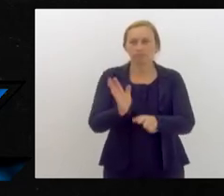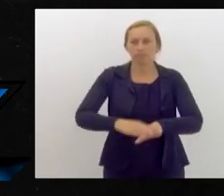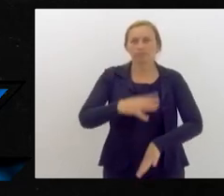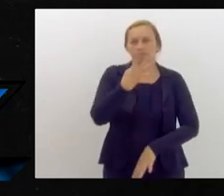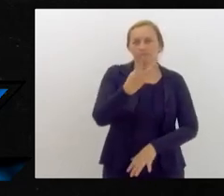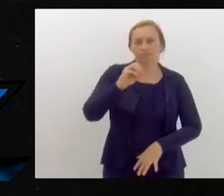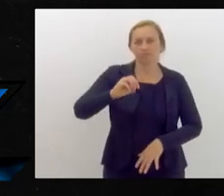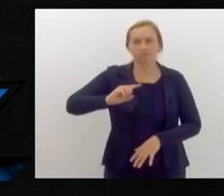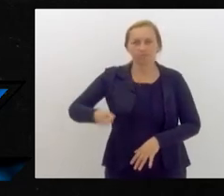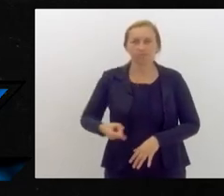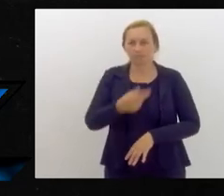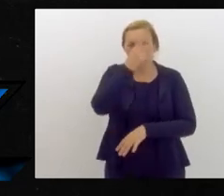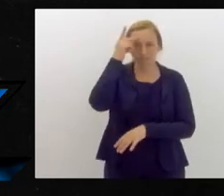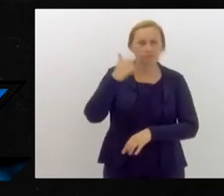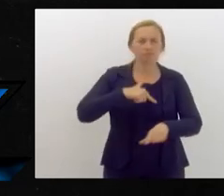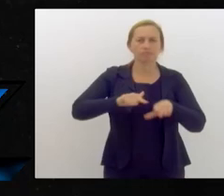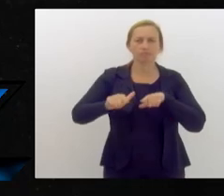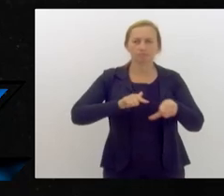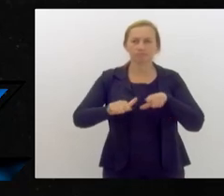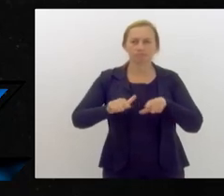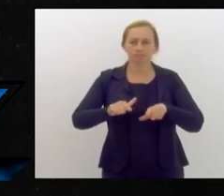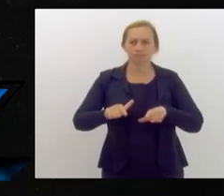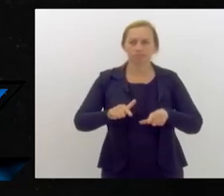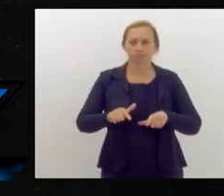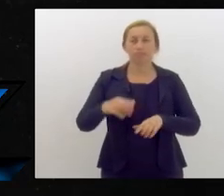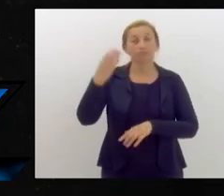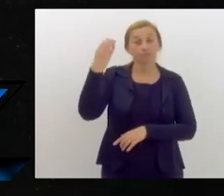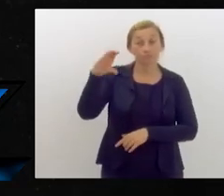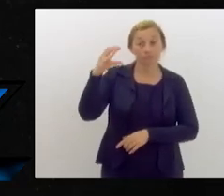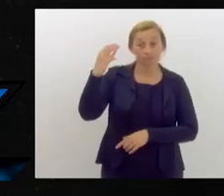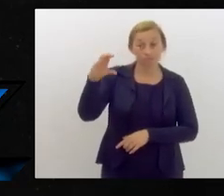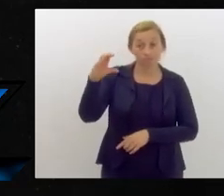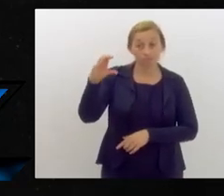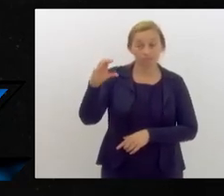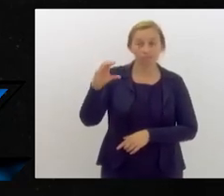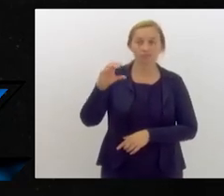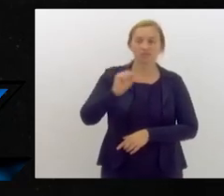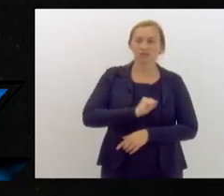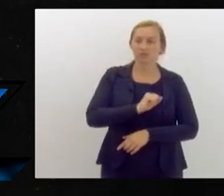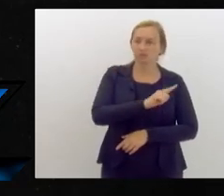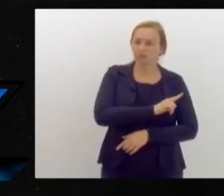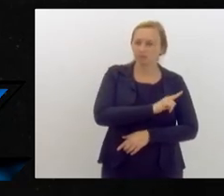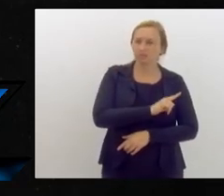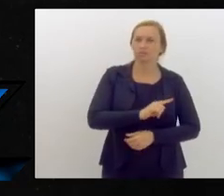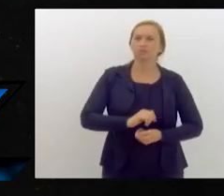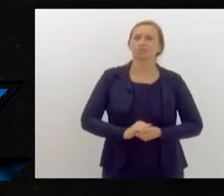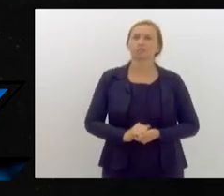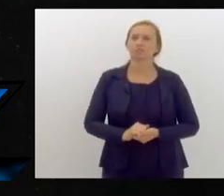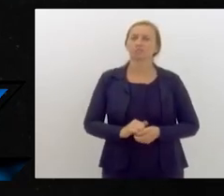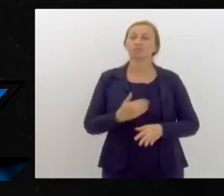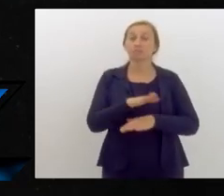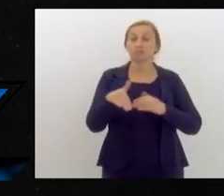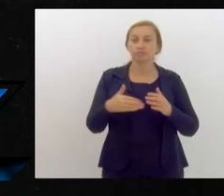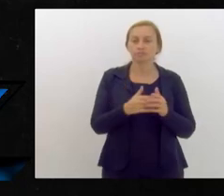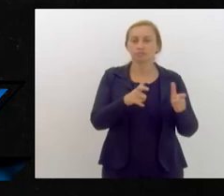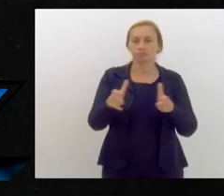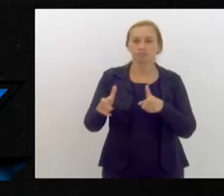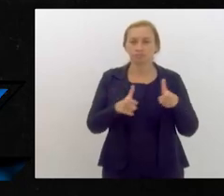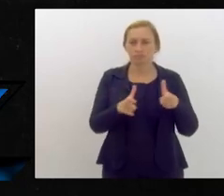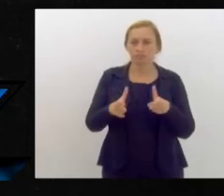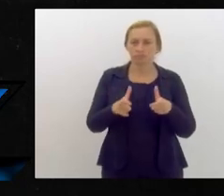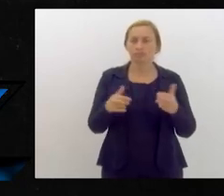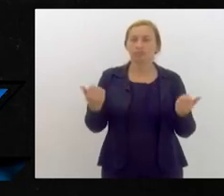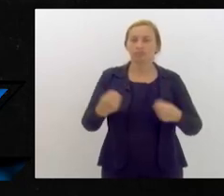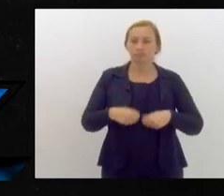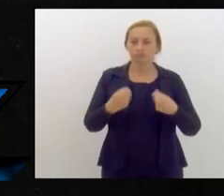mil trabalhadores e trabalhadoras de Niterói de São Gonçalo e de toda a região que